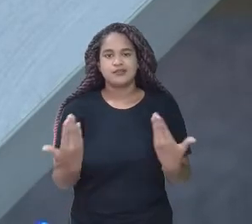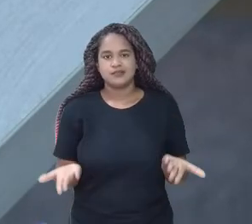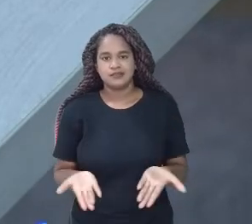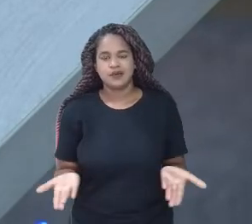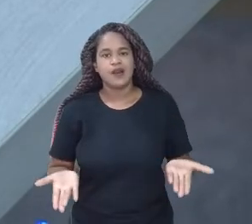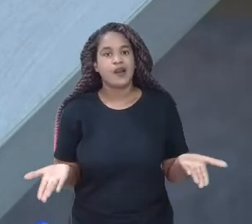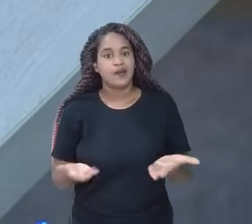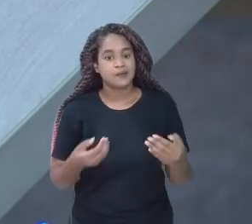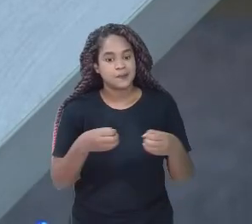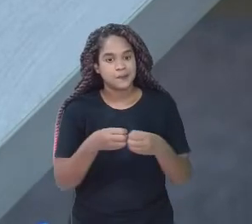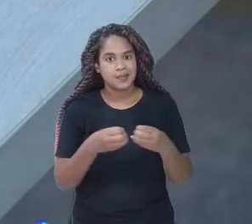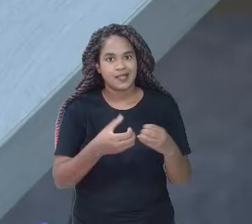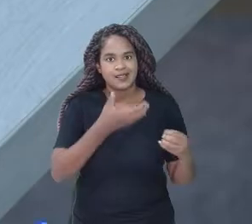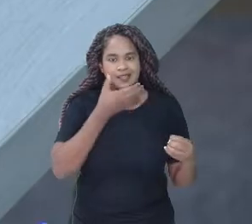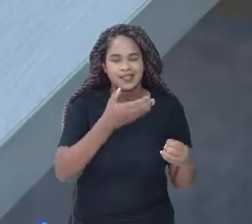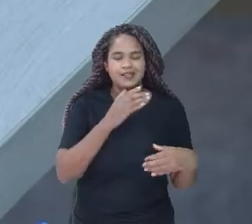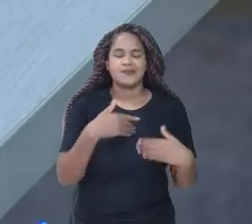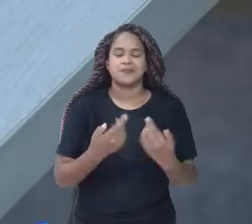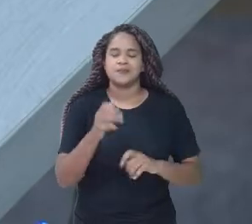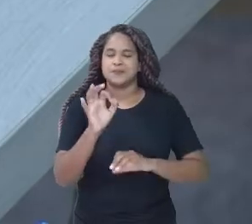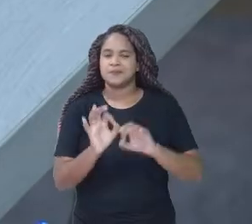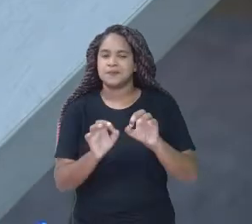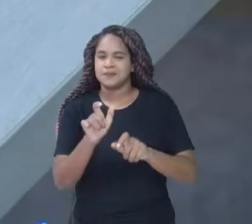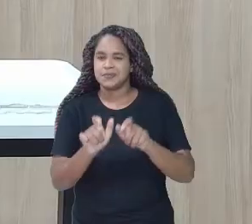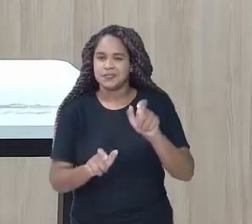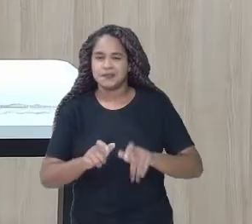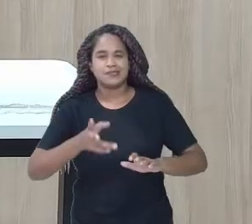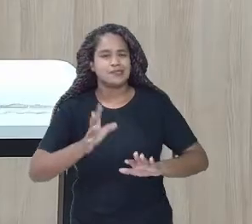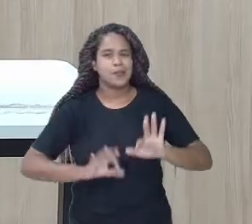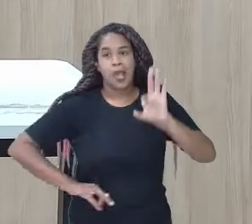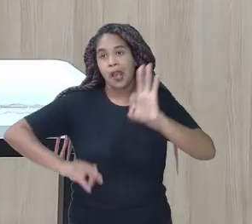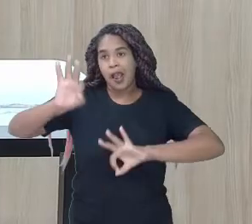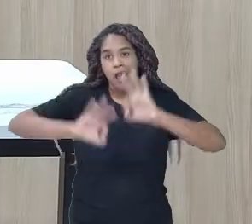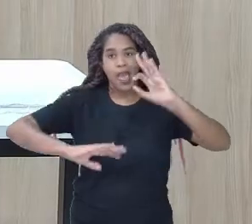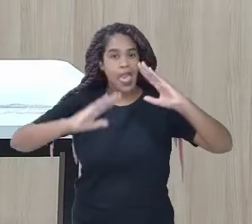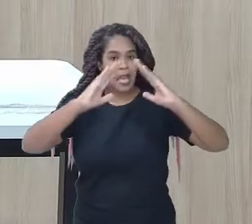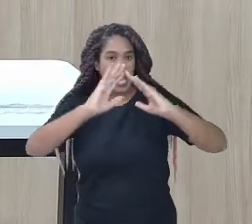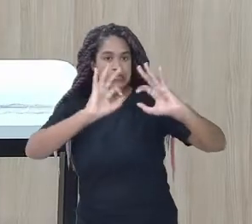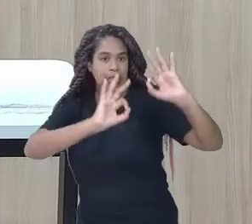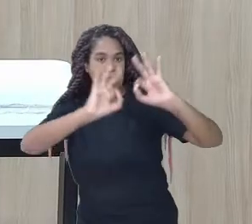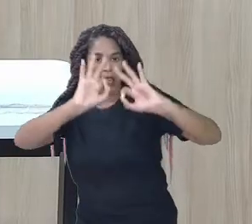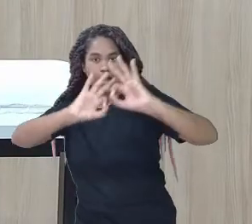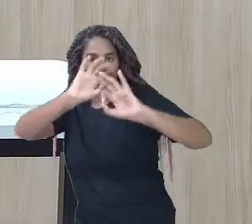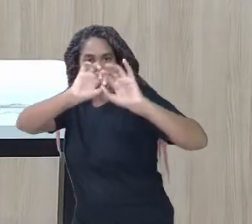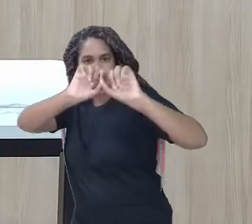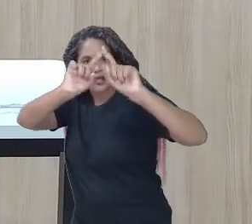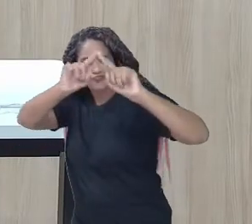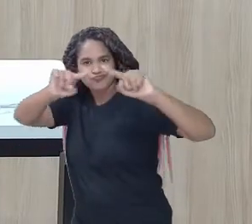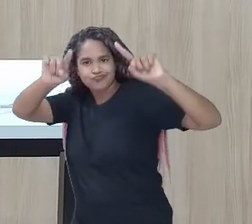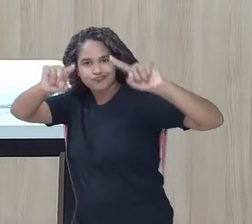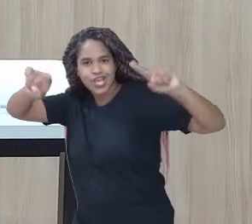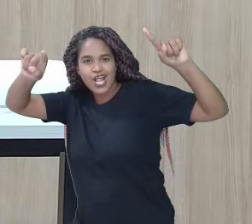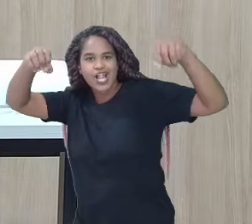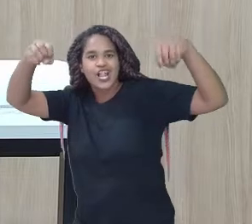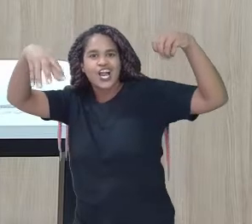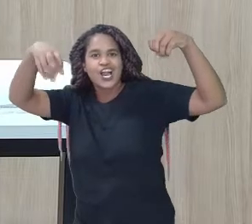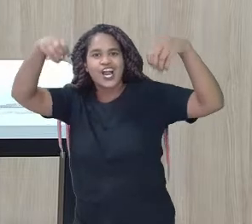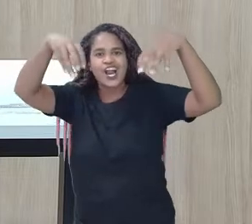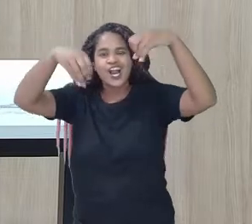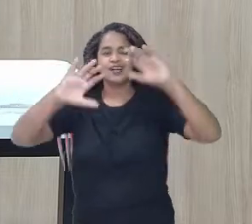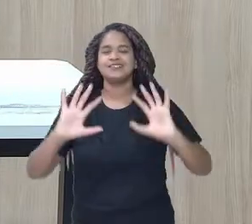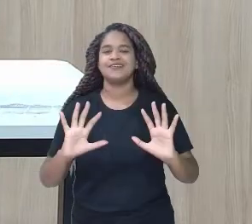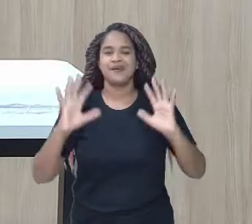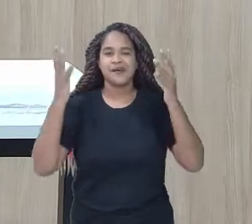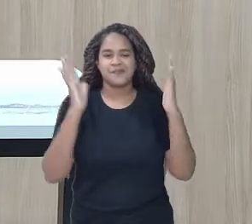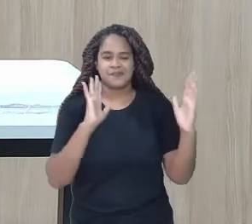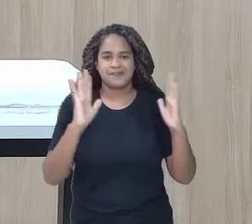perto do Natal, então as pessoas enfeitam muito as casas, né, com muitas luzes para comemorar o momento. Então,